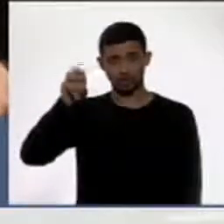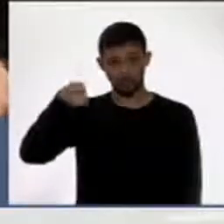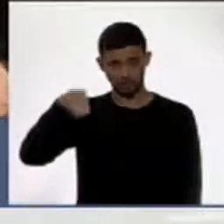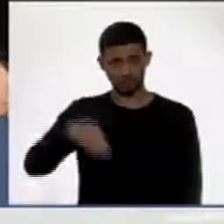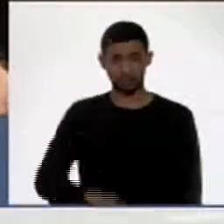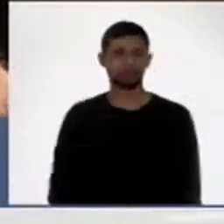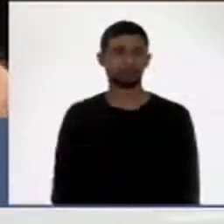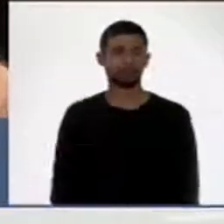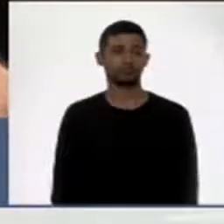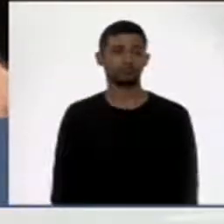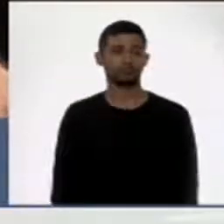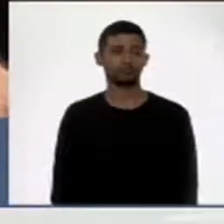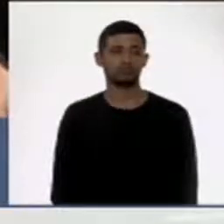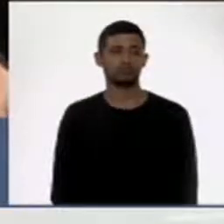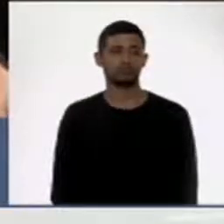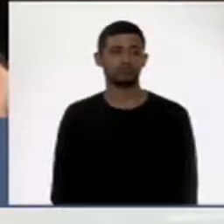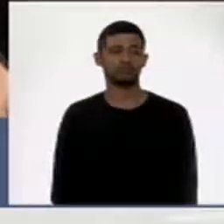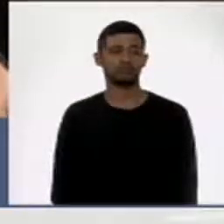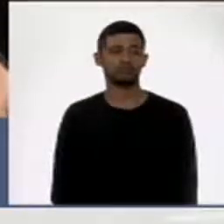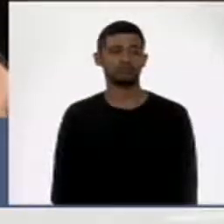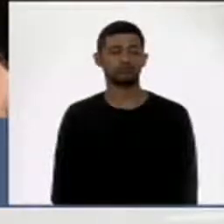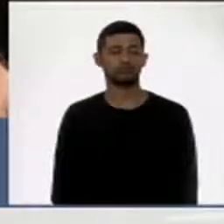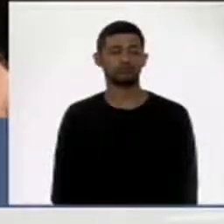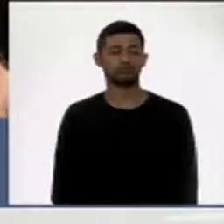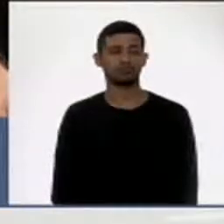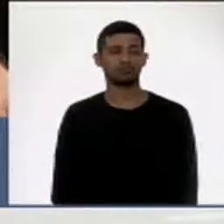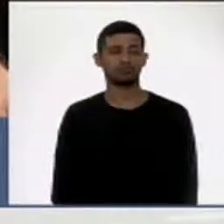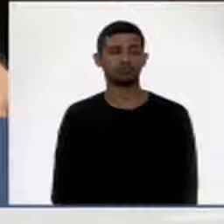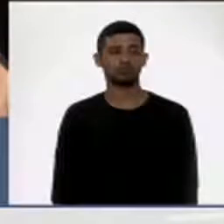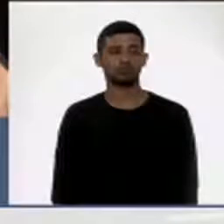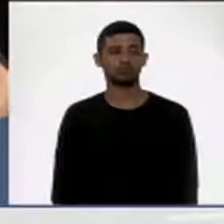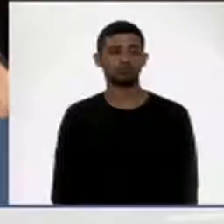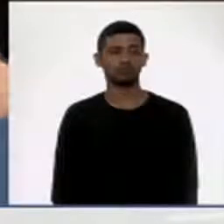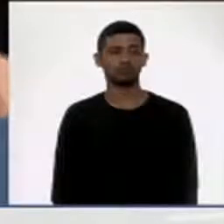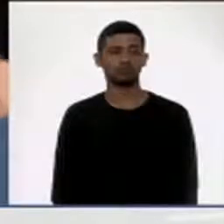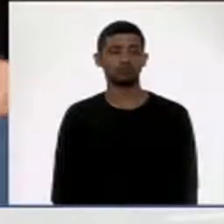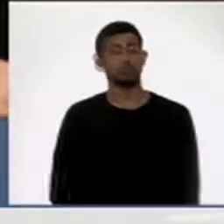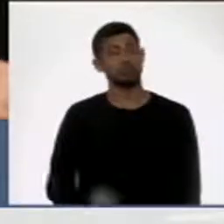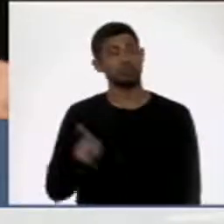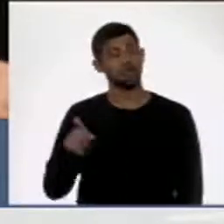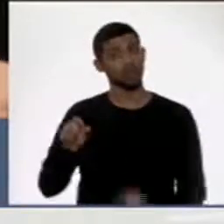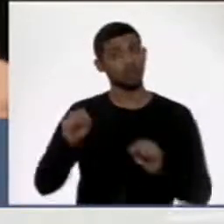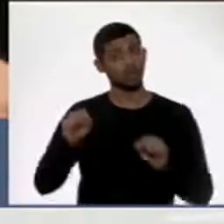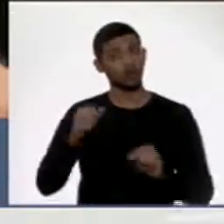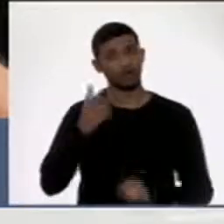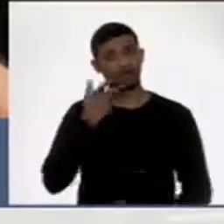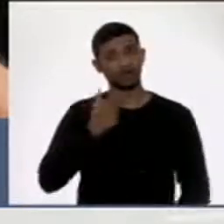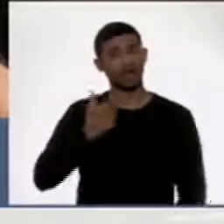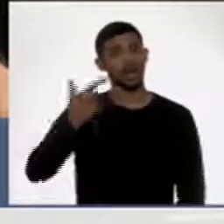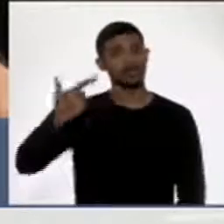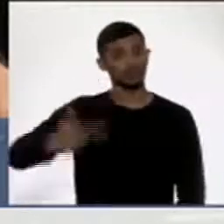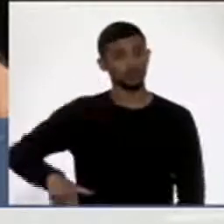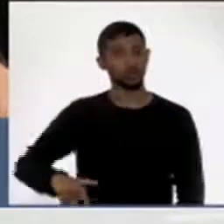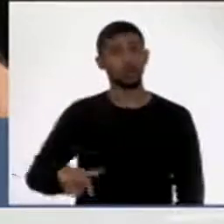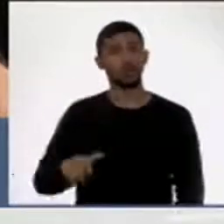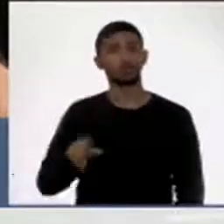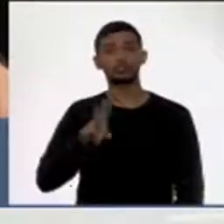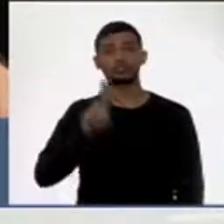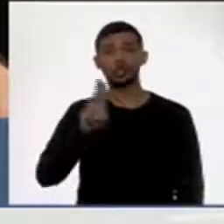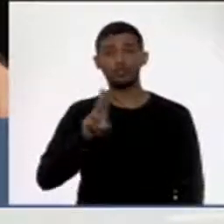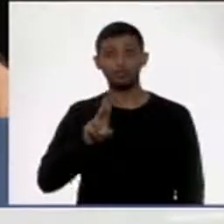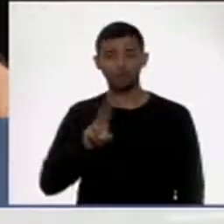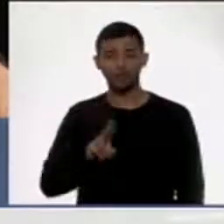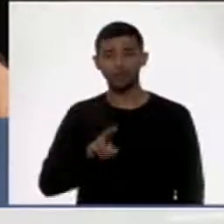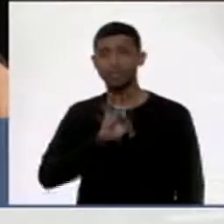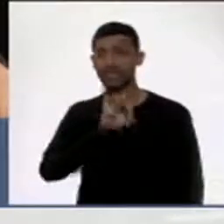seguramente o senhor é capaz de repetir o nome dos 11, e eu